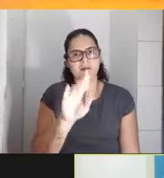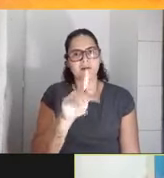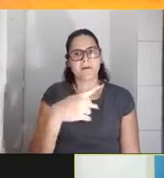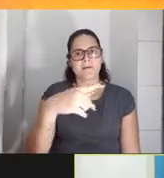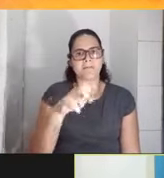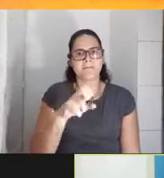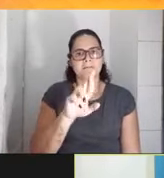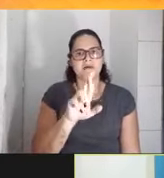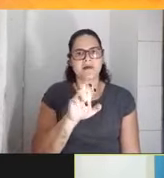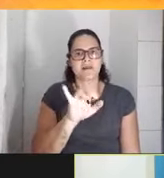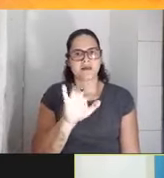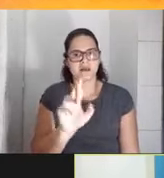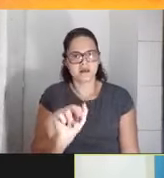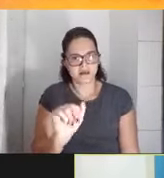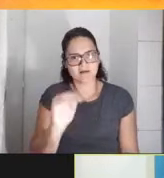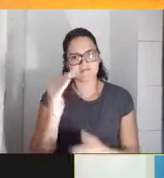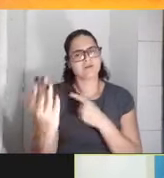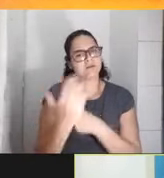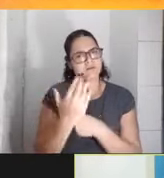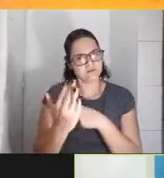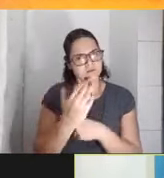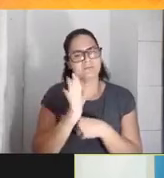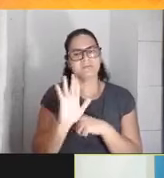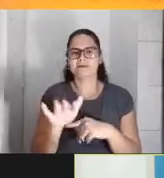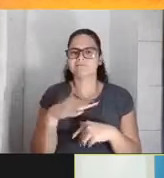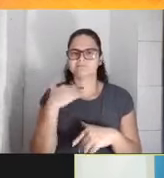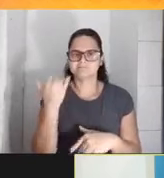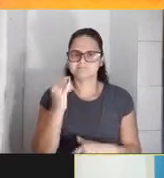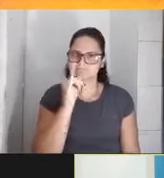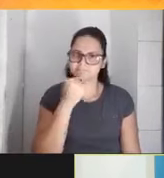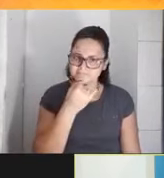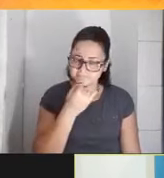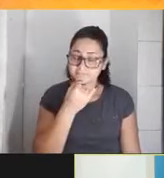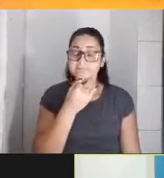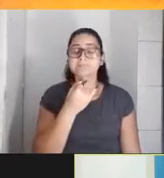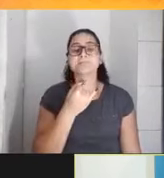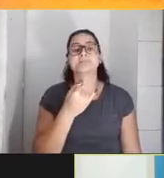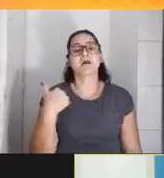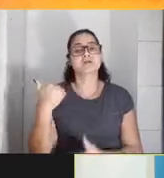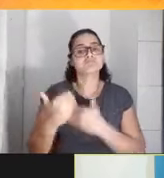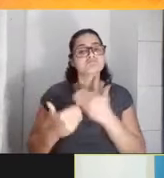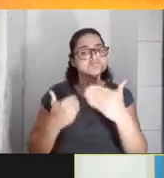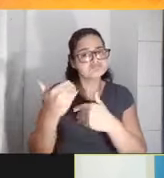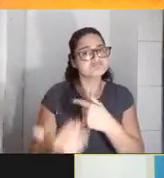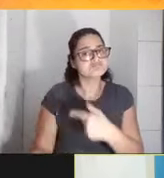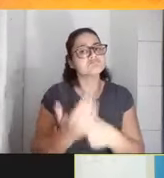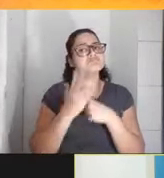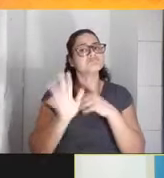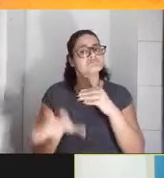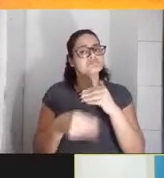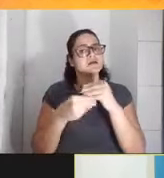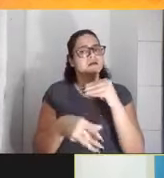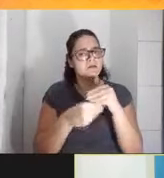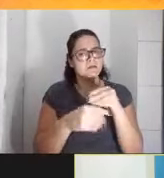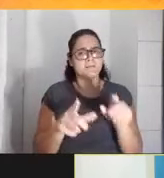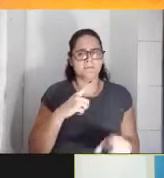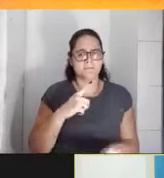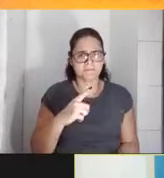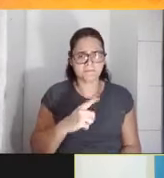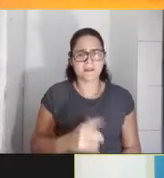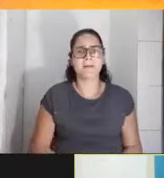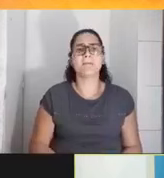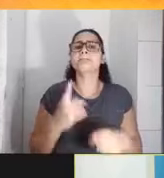ajudaram, hoje não estão mas entre a gente, mas ajudaram muito nessa consolidação, além de outros tantos. Eu estou dizendo isso